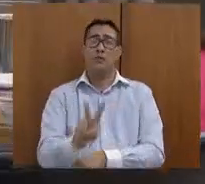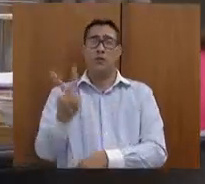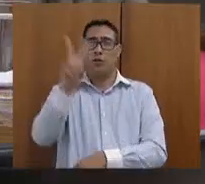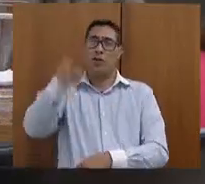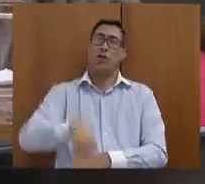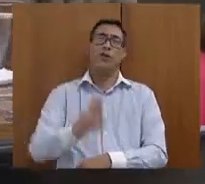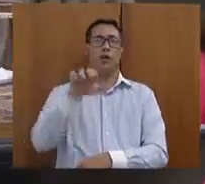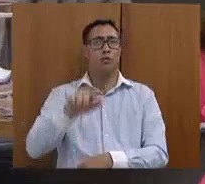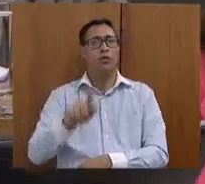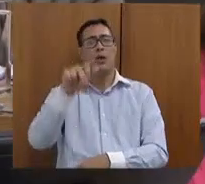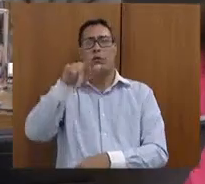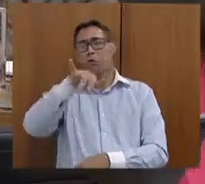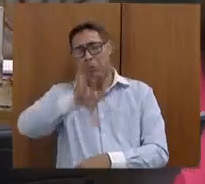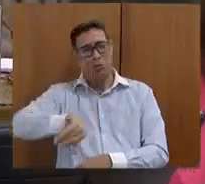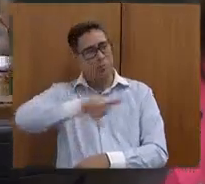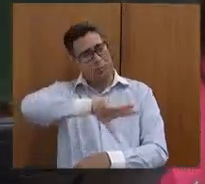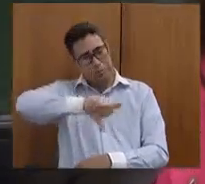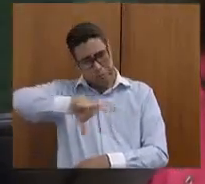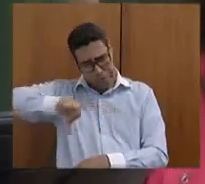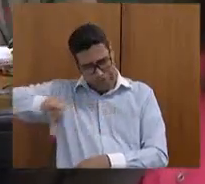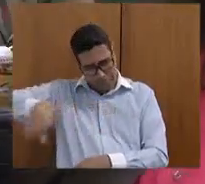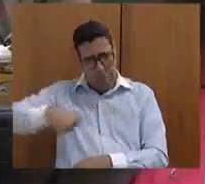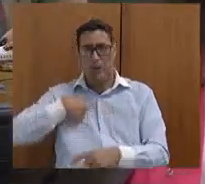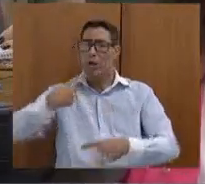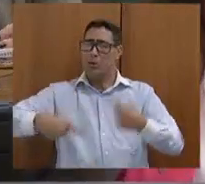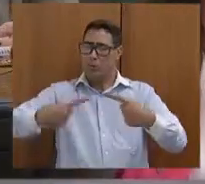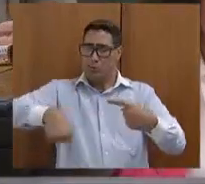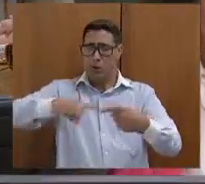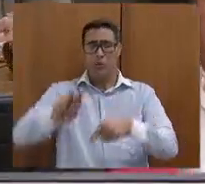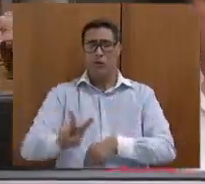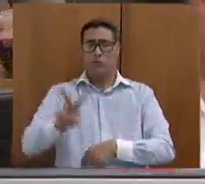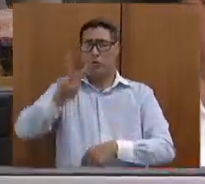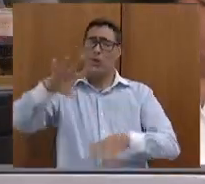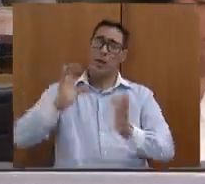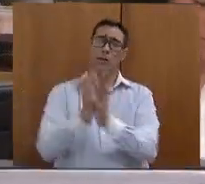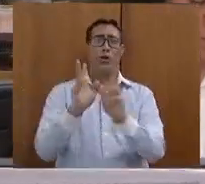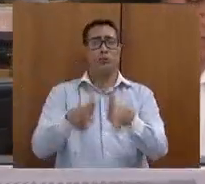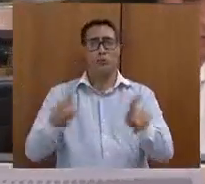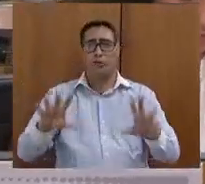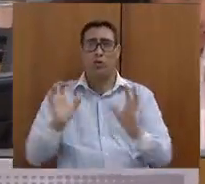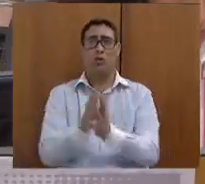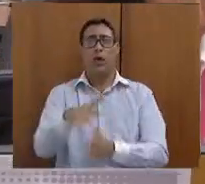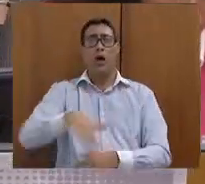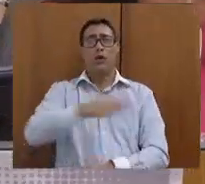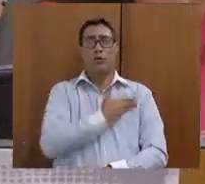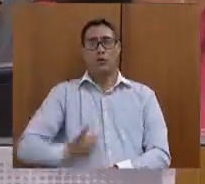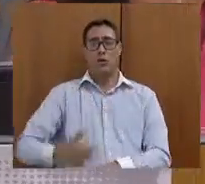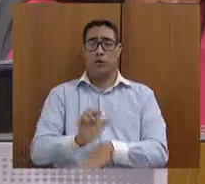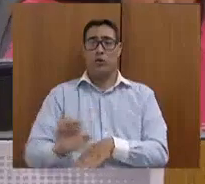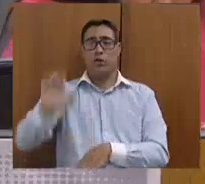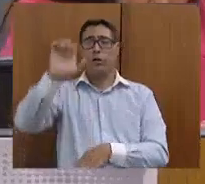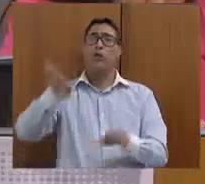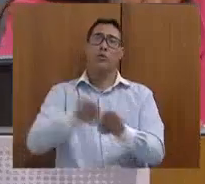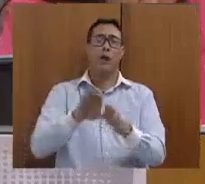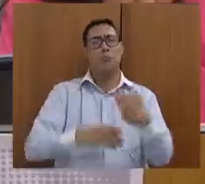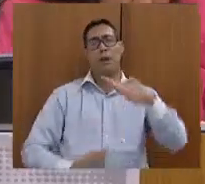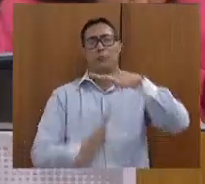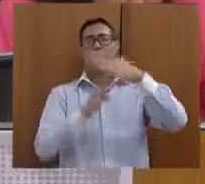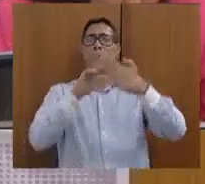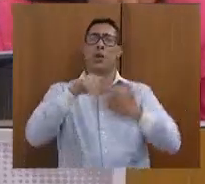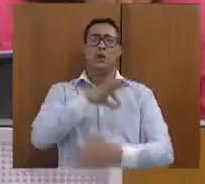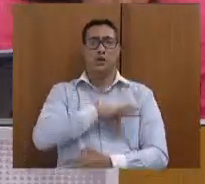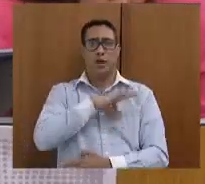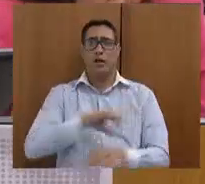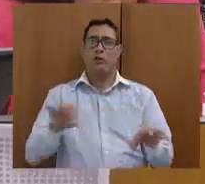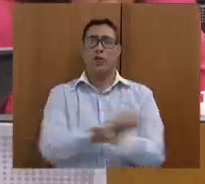da UEM unimontes e como a política de valorização dos profissionais educação da rede estadual e a luta pelo piso salarial determina a